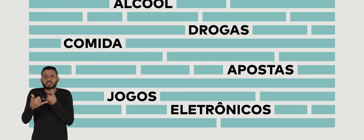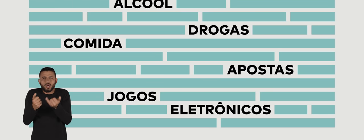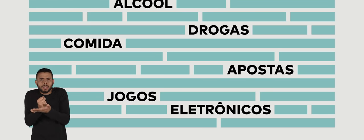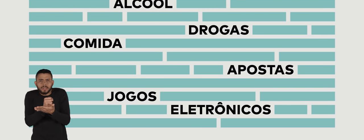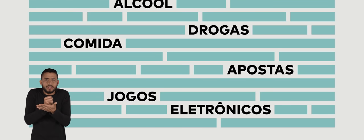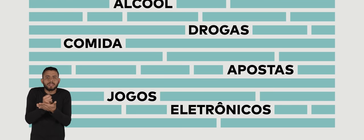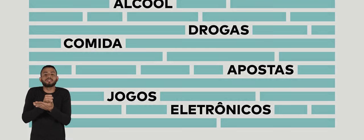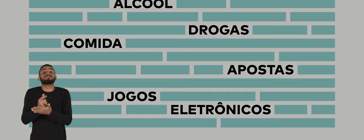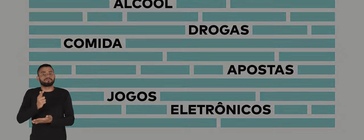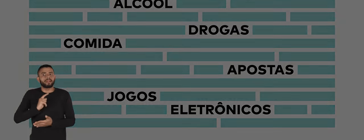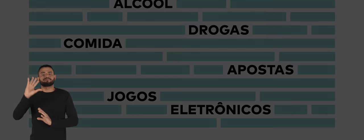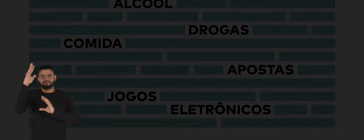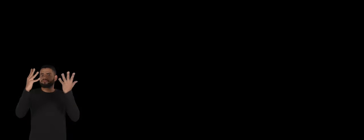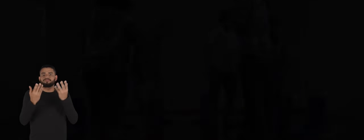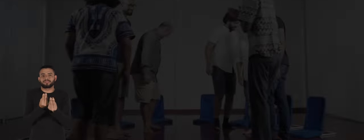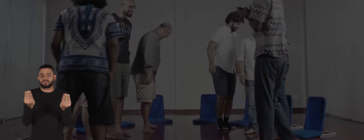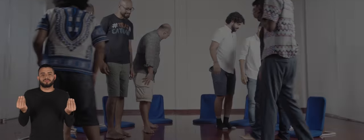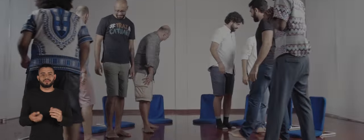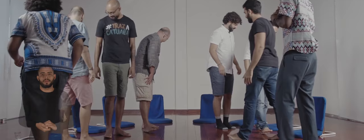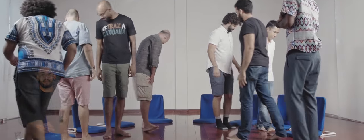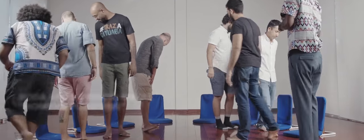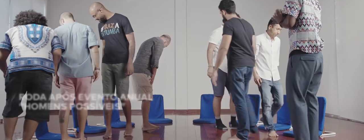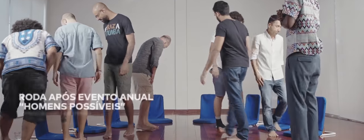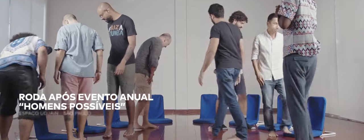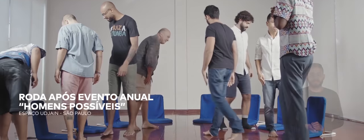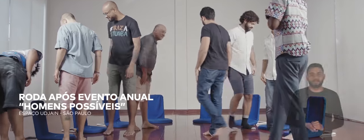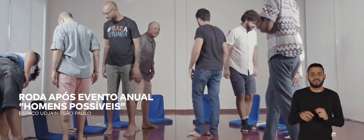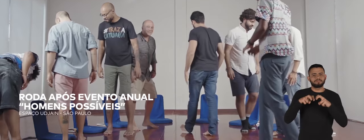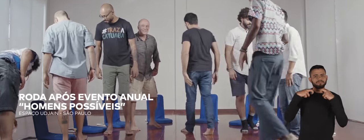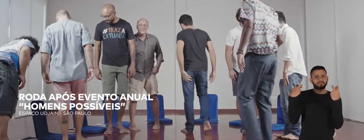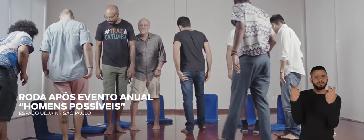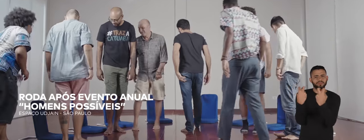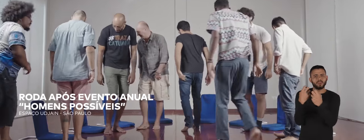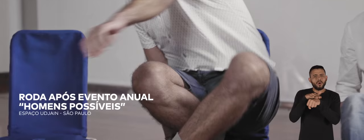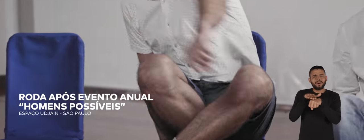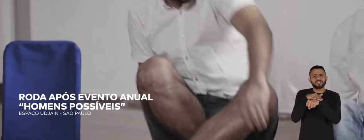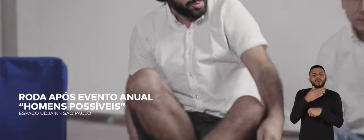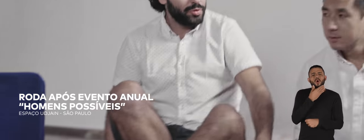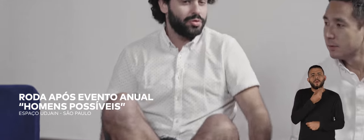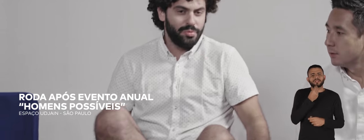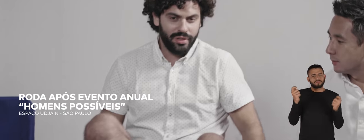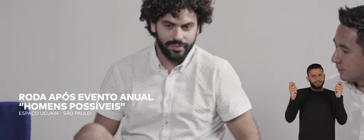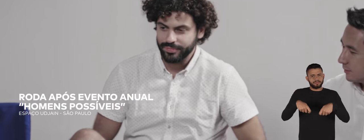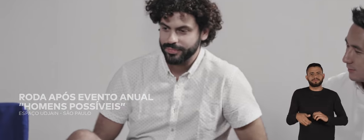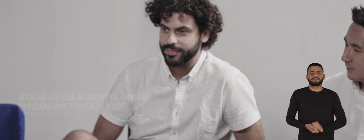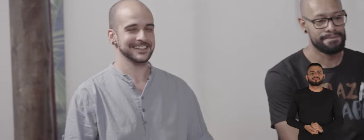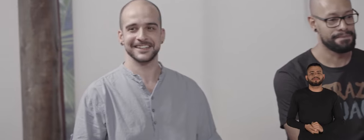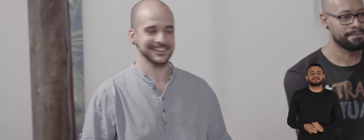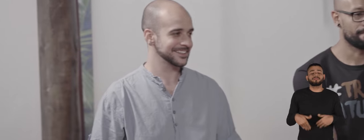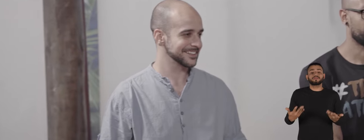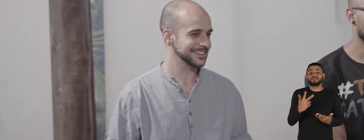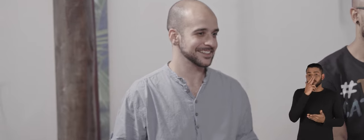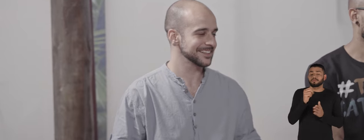são mais presentes do que imaginamos. Letreiro, roda após evento anual Homens Possíveis, Escola Ujá, em São Paulo. Guilherme.